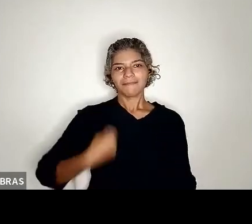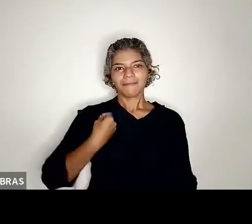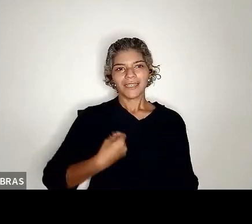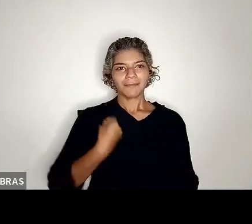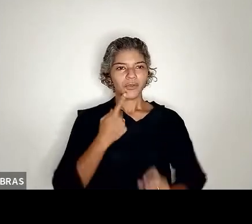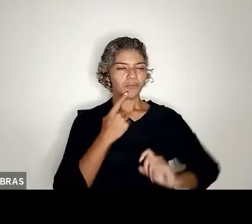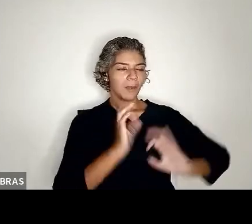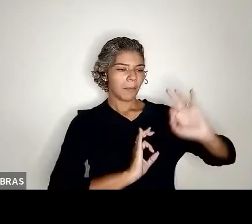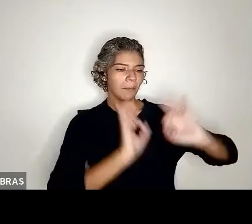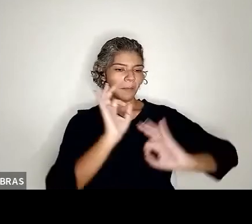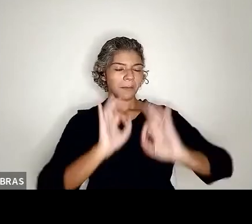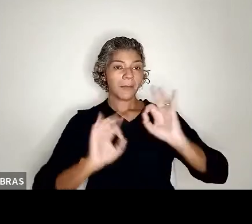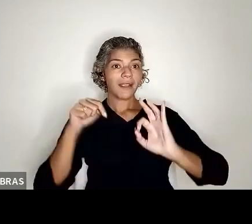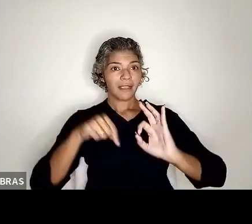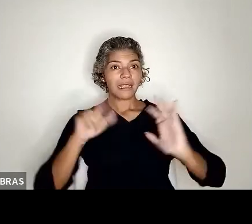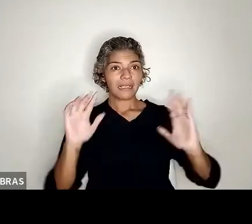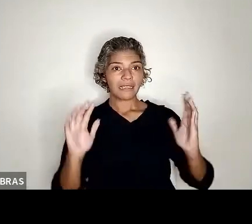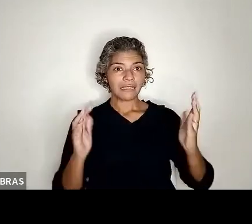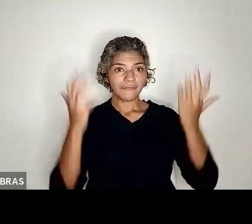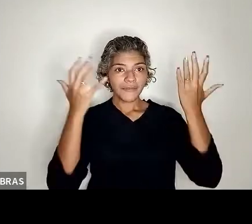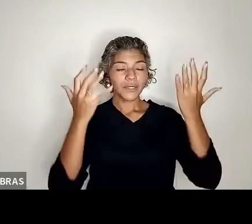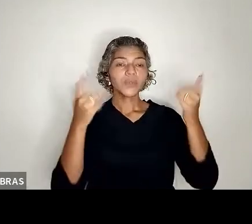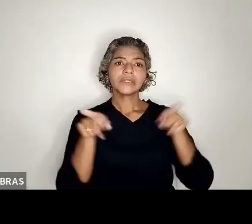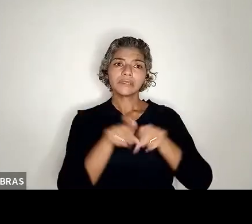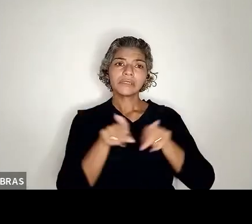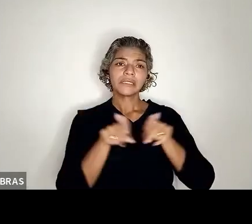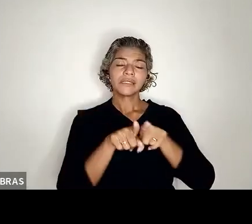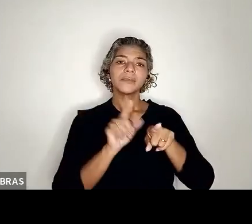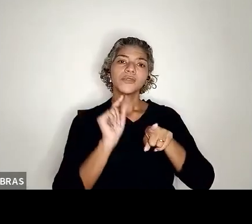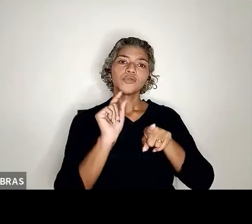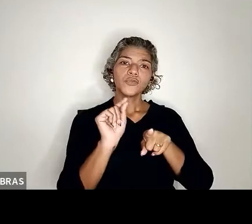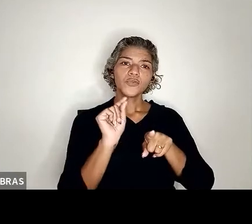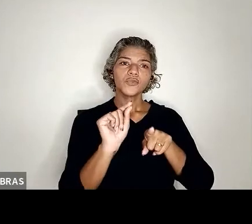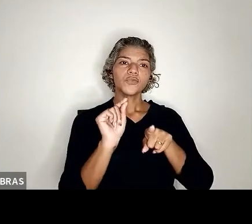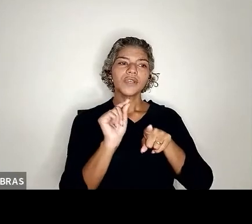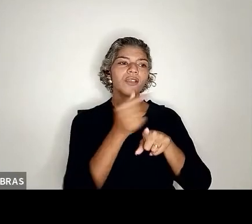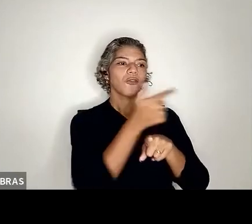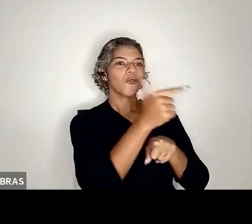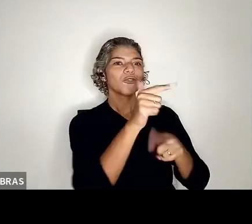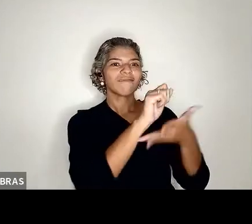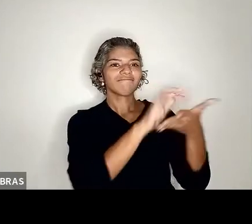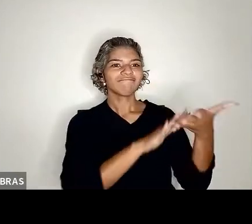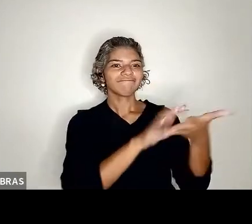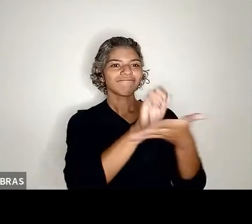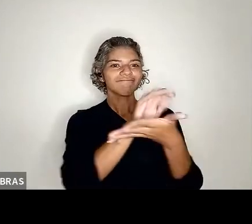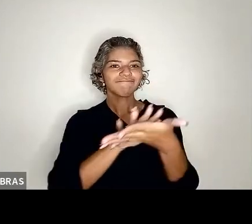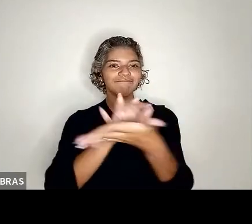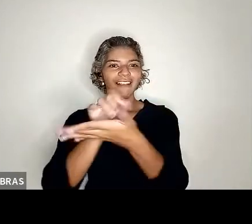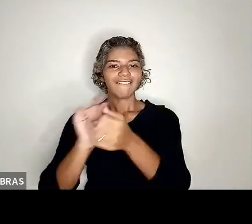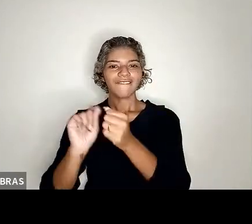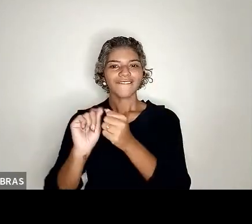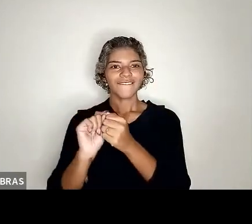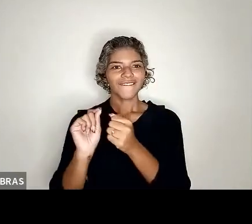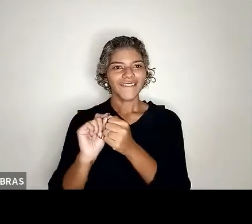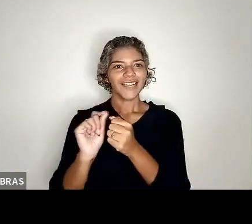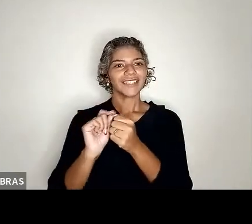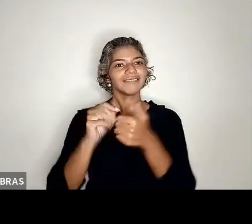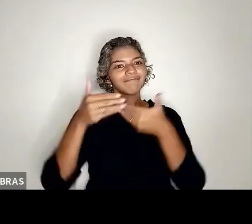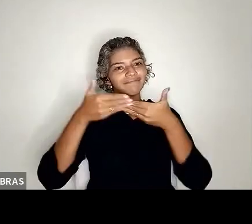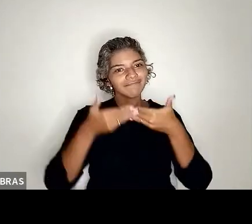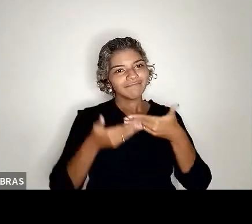só desse CENSP, mas também de outras atividades que iremos promover no âmbito